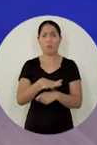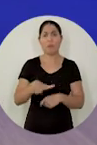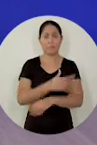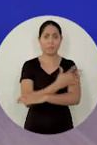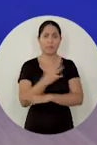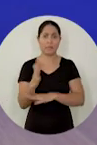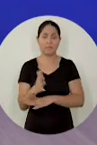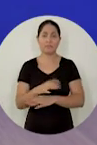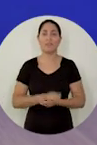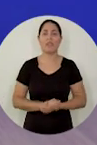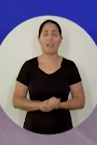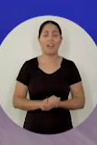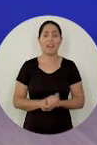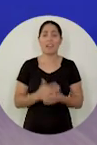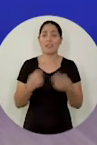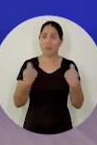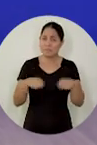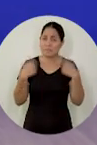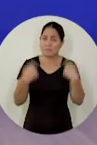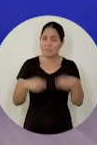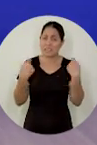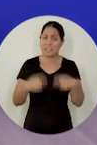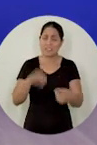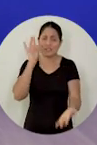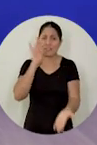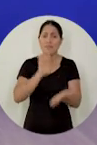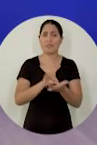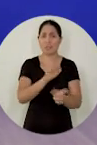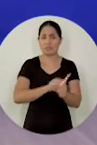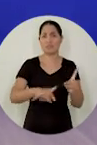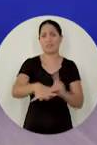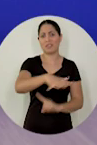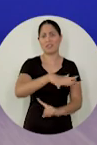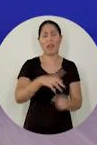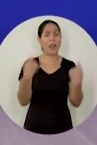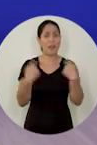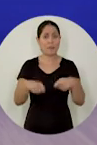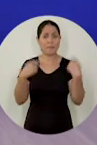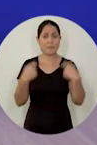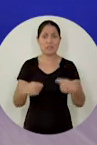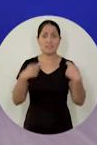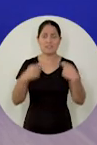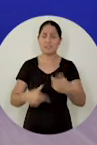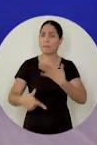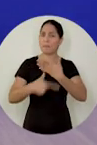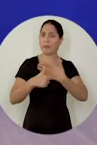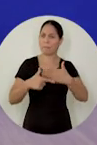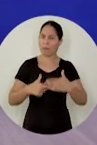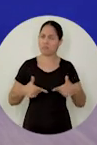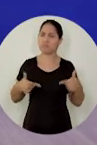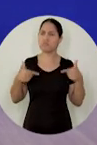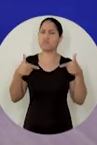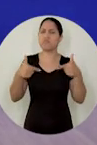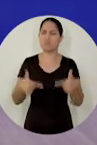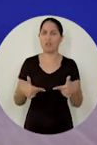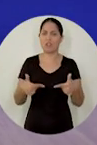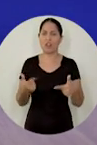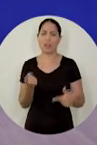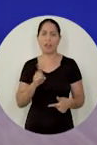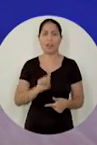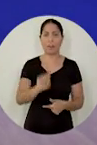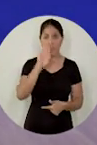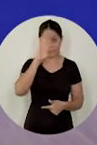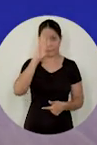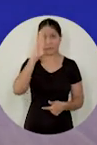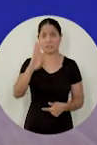ao meio ambiente, mais do que nunca é necessário que a sociedade em geral assuma o papel de